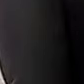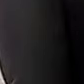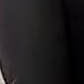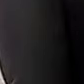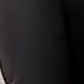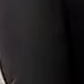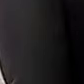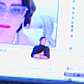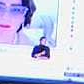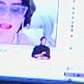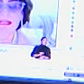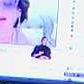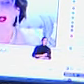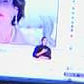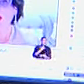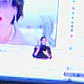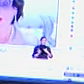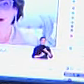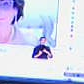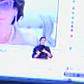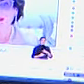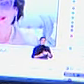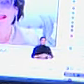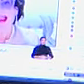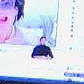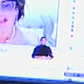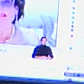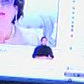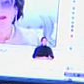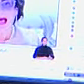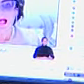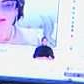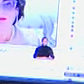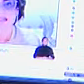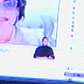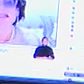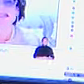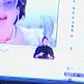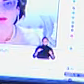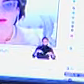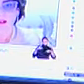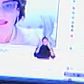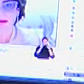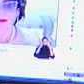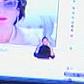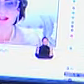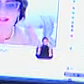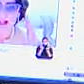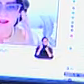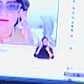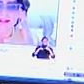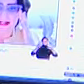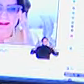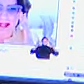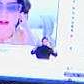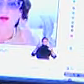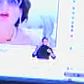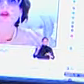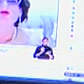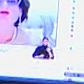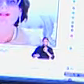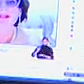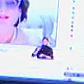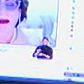oportunidade para todos nos dois dias de seminário participam autoridades do Poder Judiciário legislativo e executivo